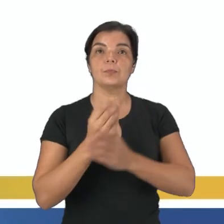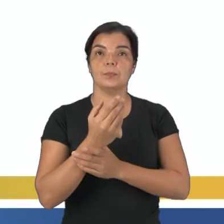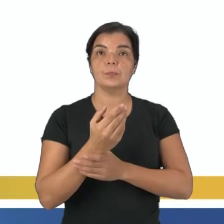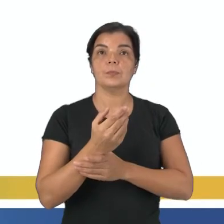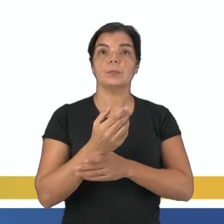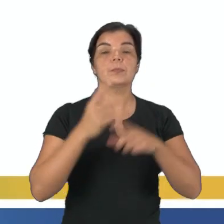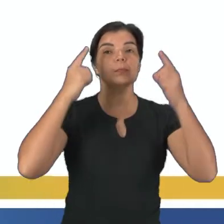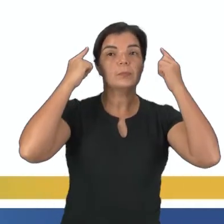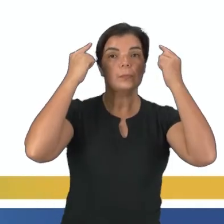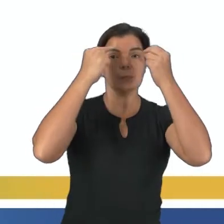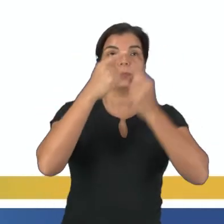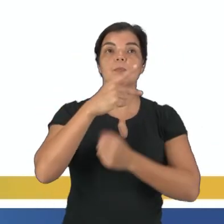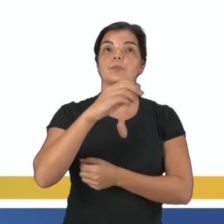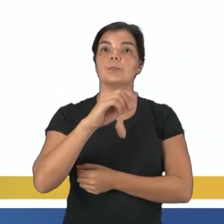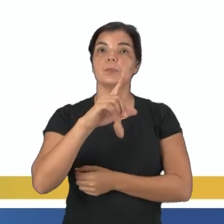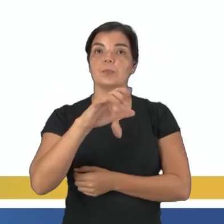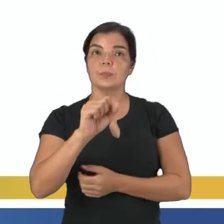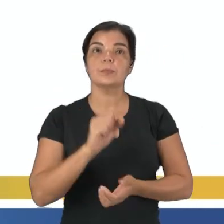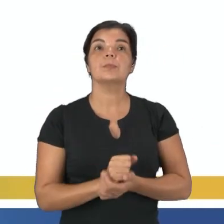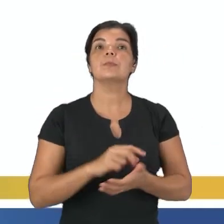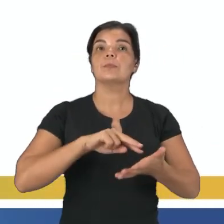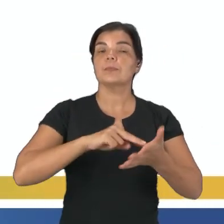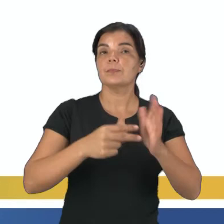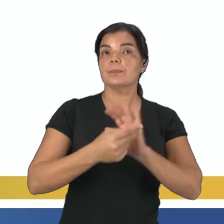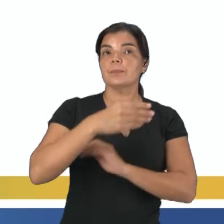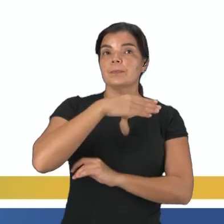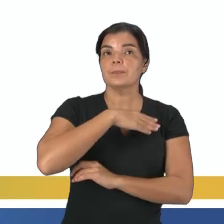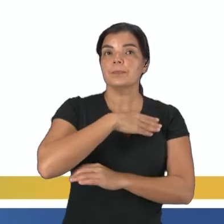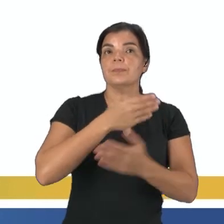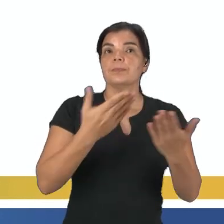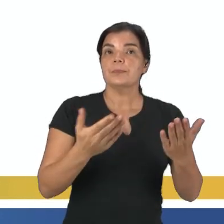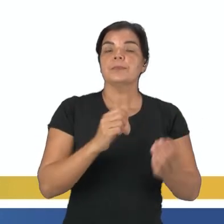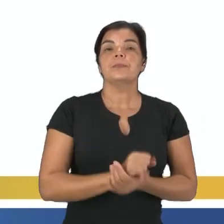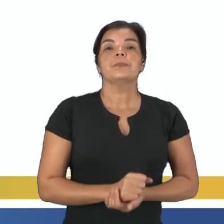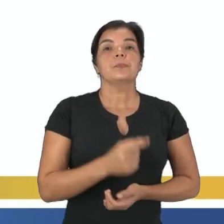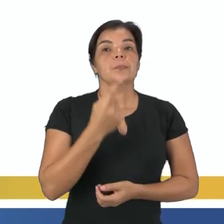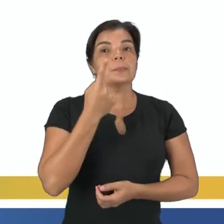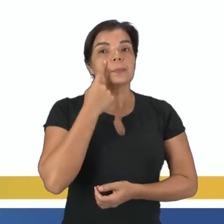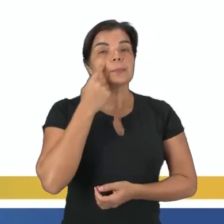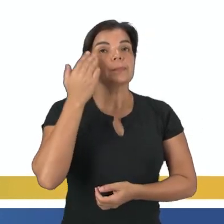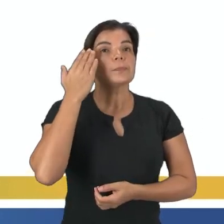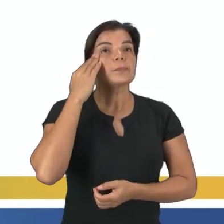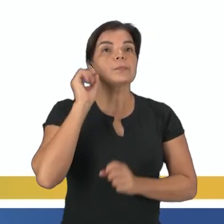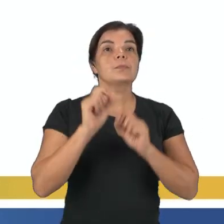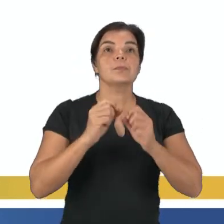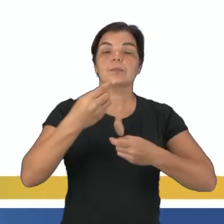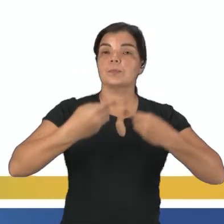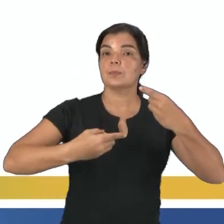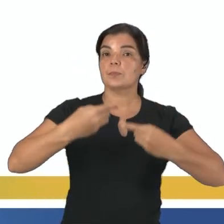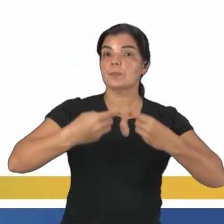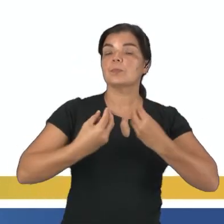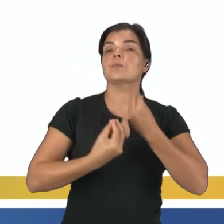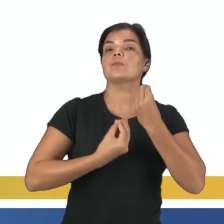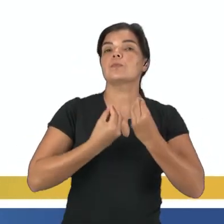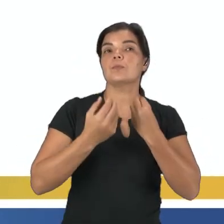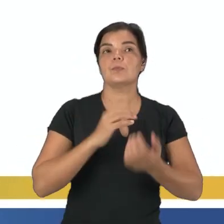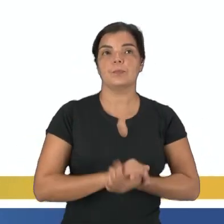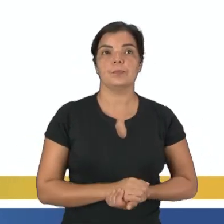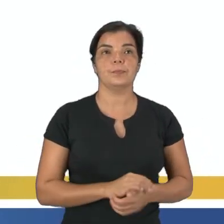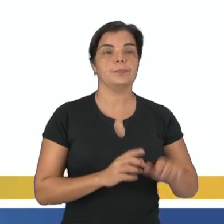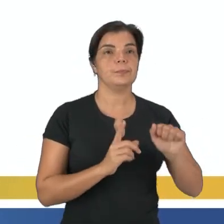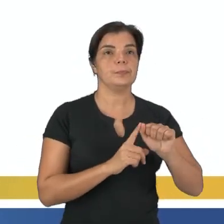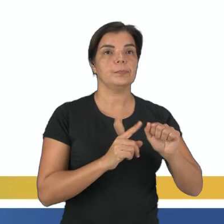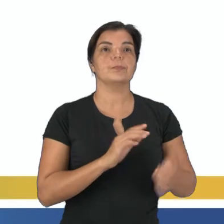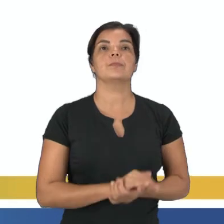sua origem da palavra grega polis, que significa cidade. Diante disso, podemos entender o termo política